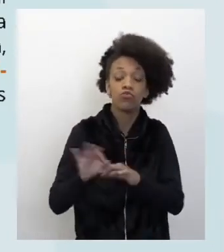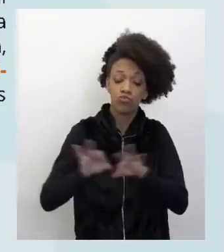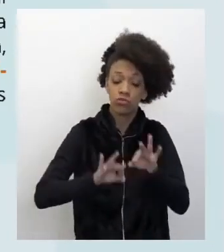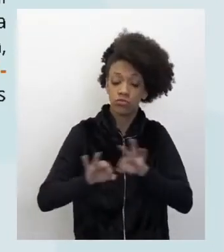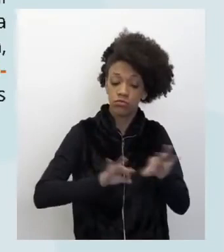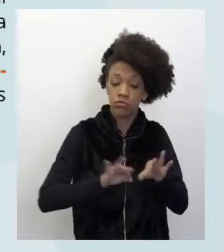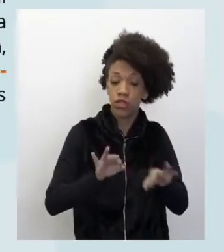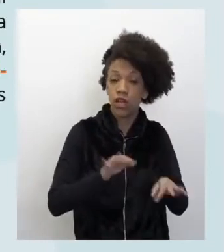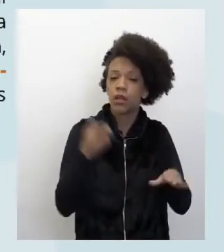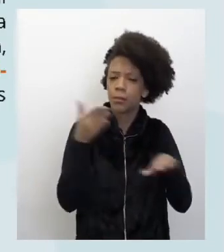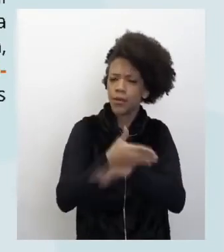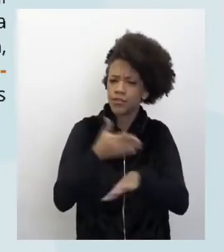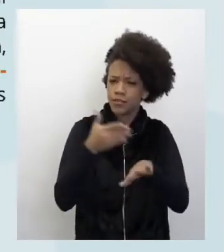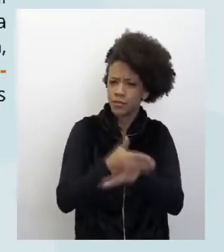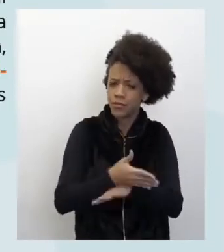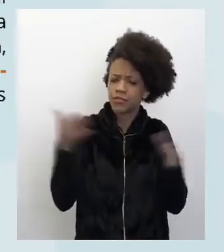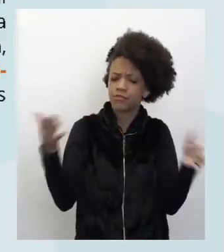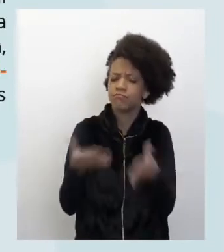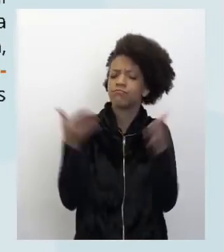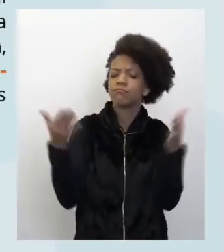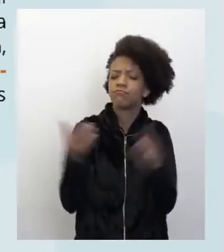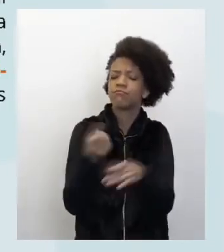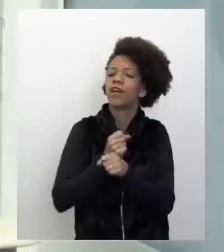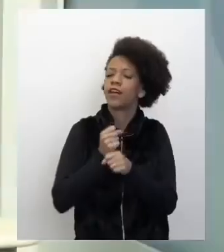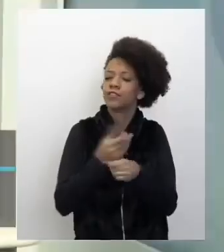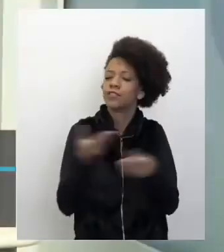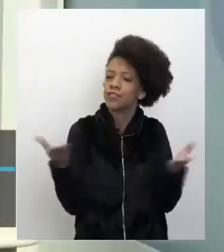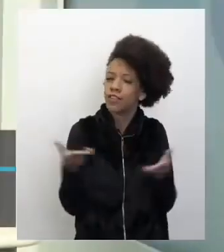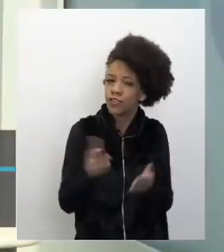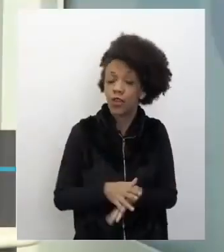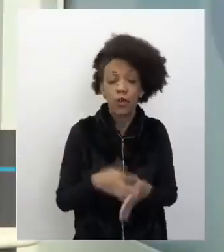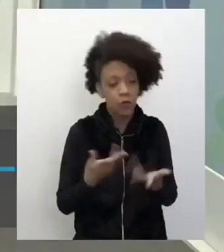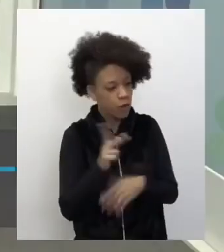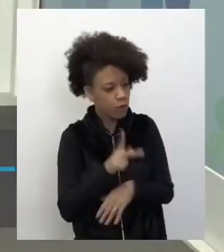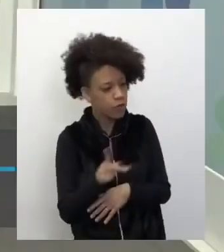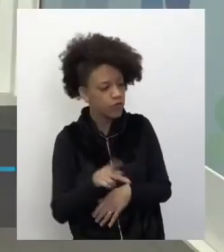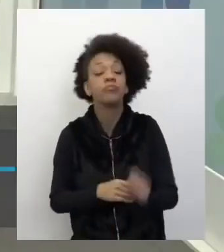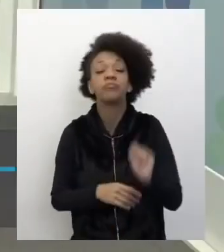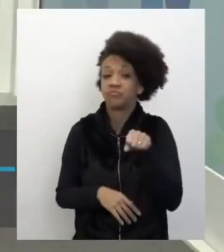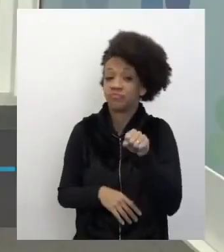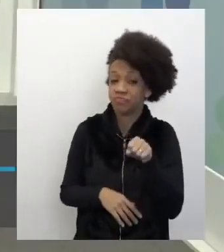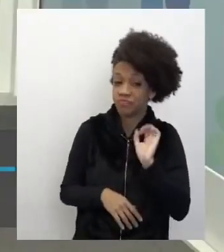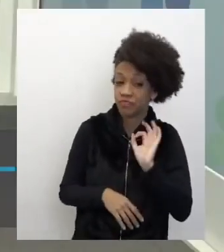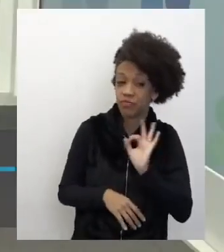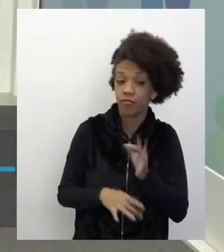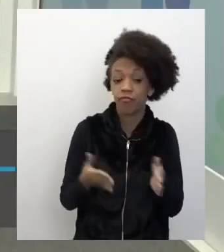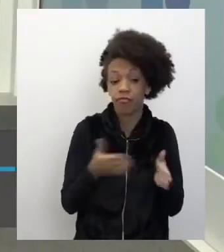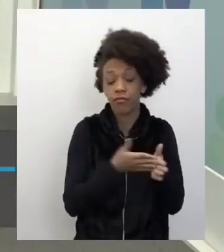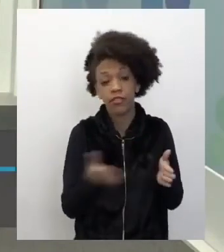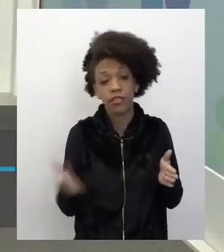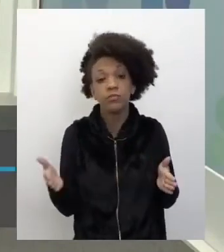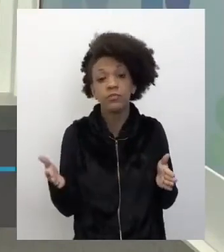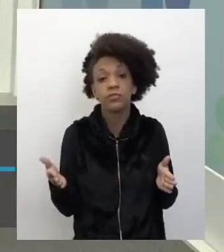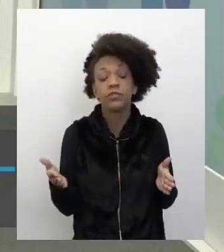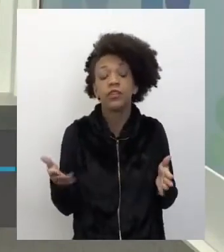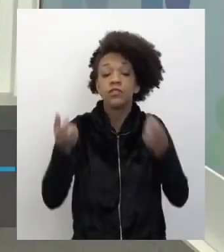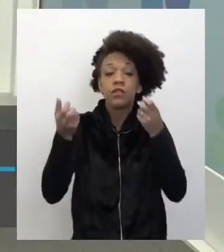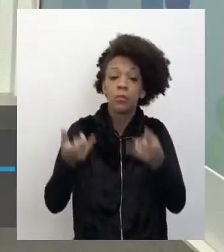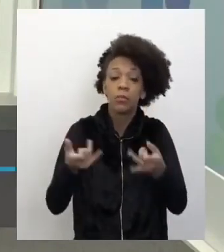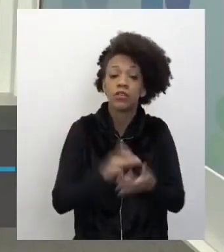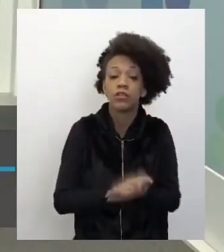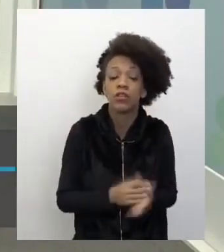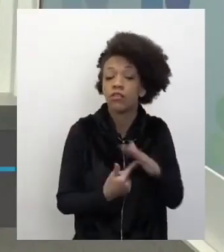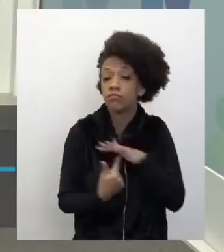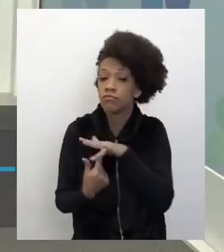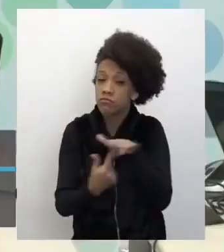e participar dessa iniciativa esse ano. Não é isso mesmo, professora? Muito bem, nesse momento que nós estamos falando aí da Feira